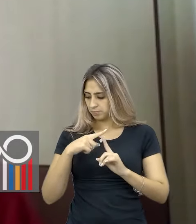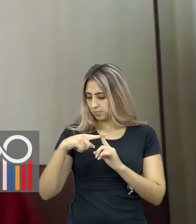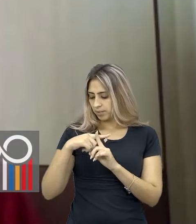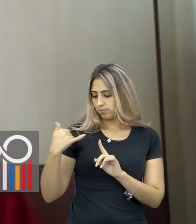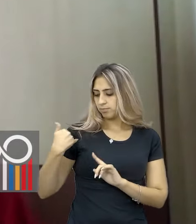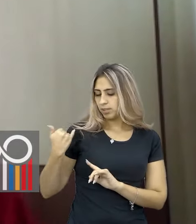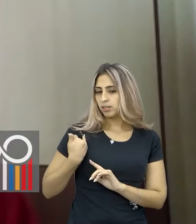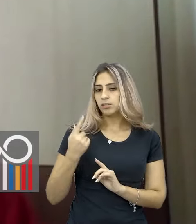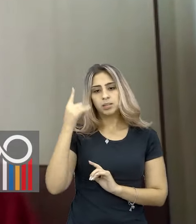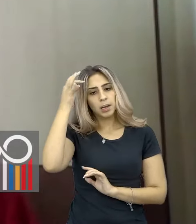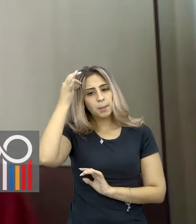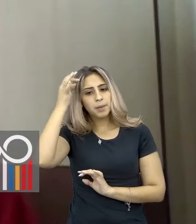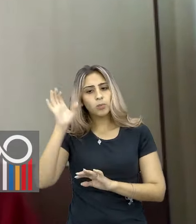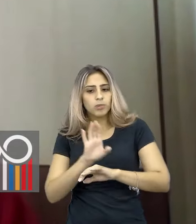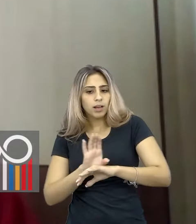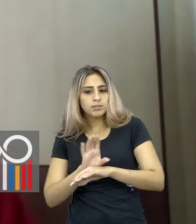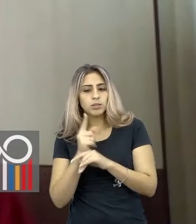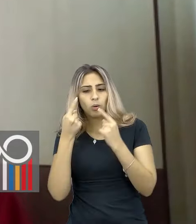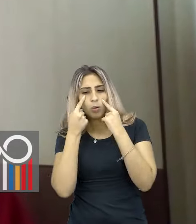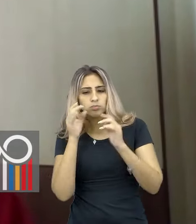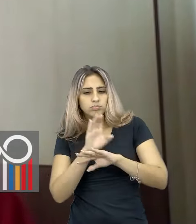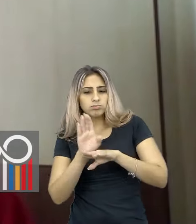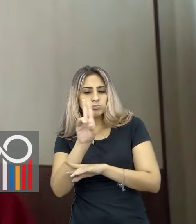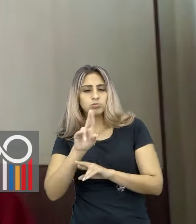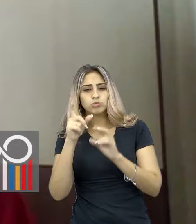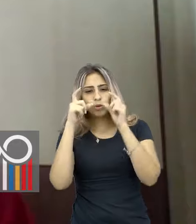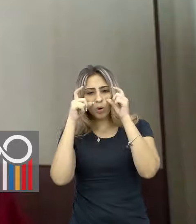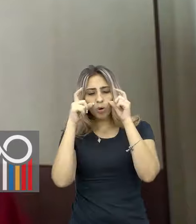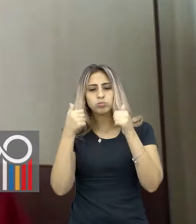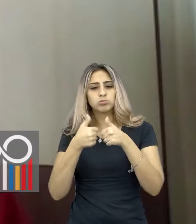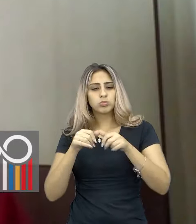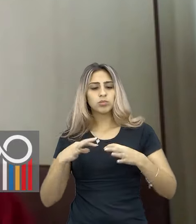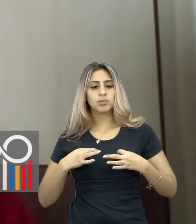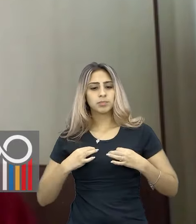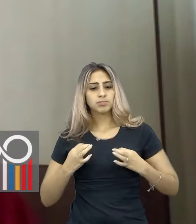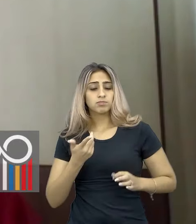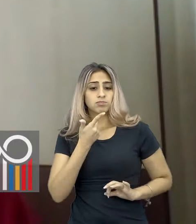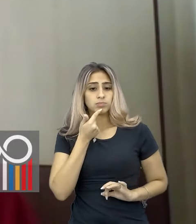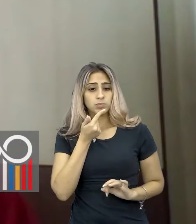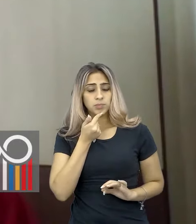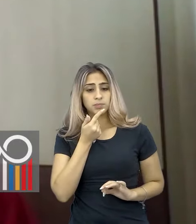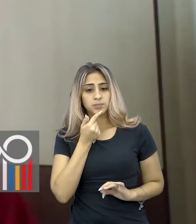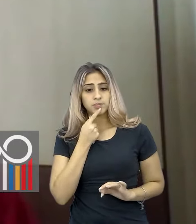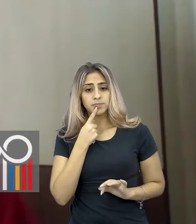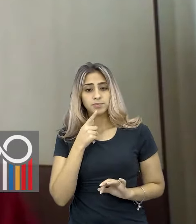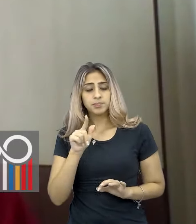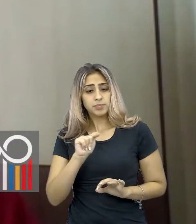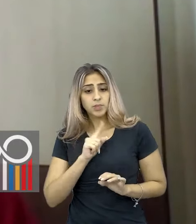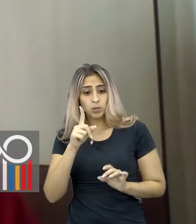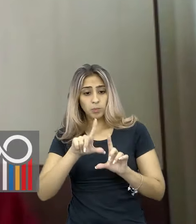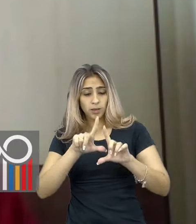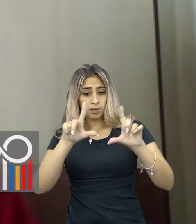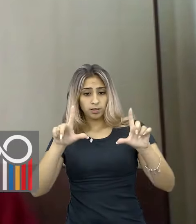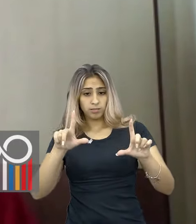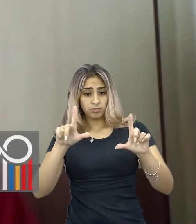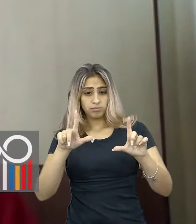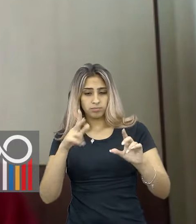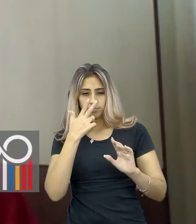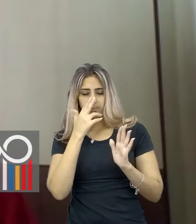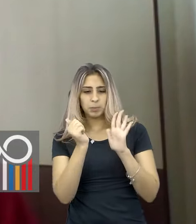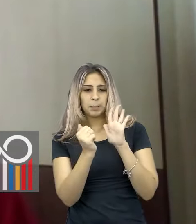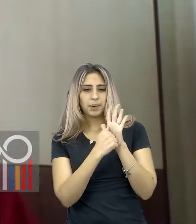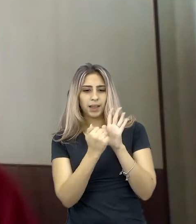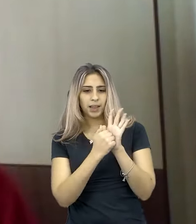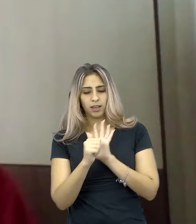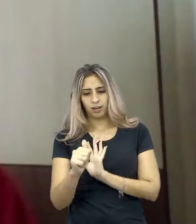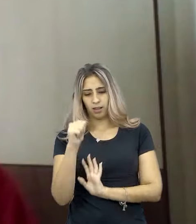cabelos castanhos, olhos castanhos, uso óculos, estou com a camiseta vermelha e ao fundo de mim tem uma tela de amadeirada para nós. Então